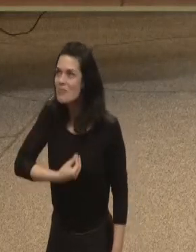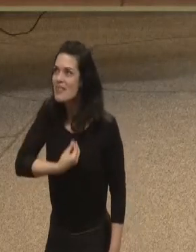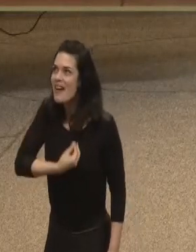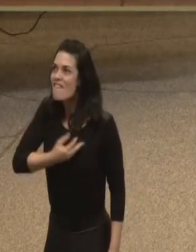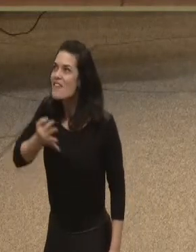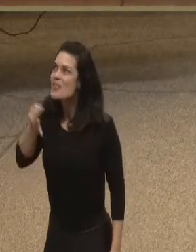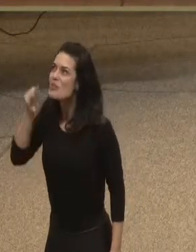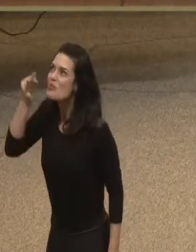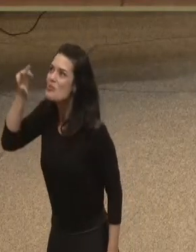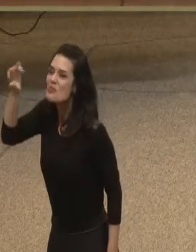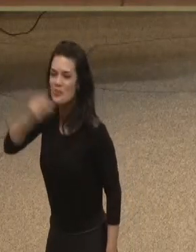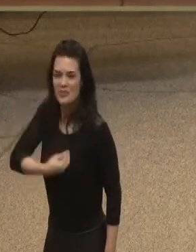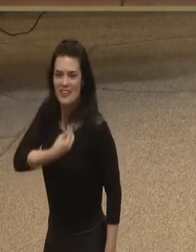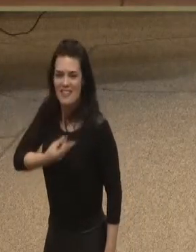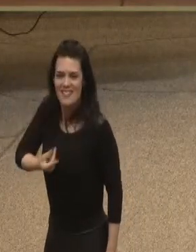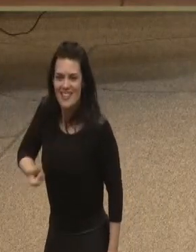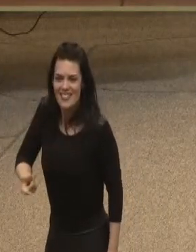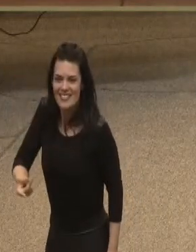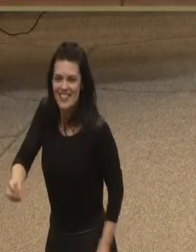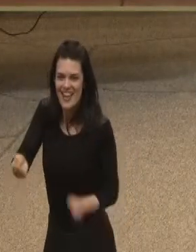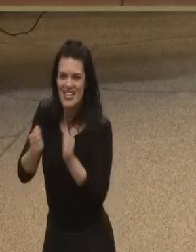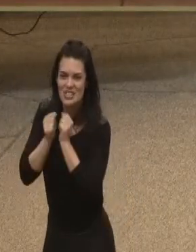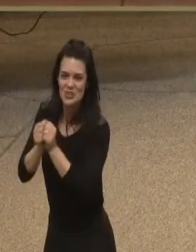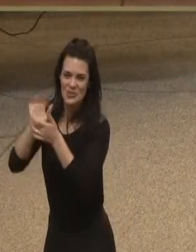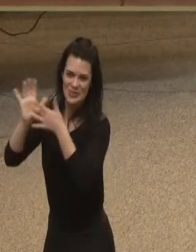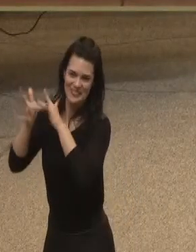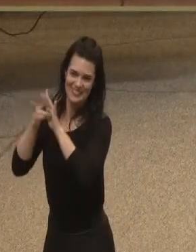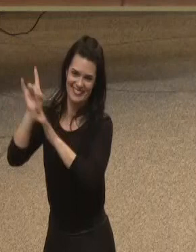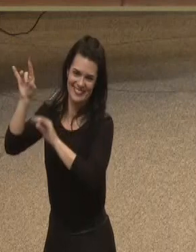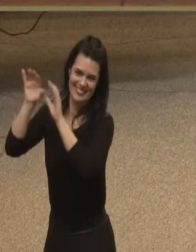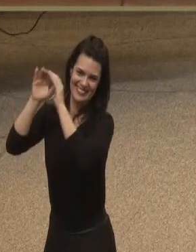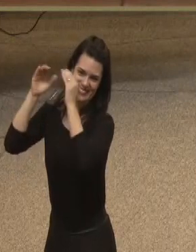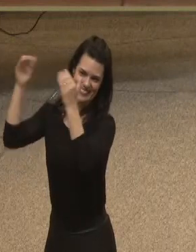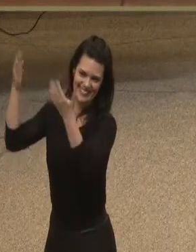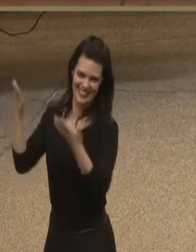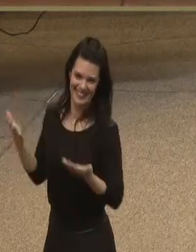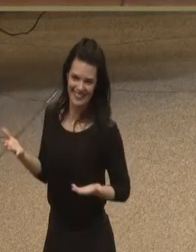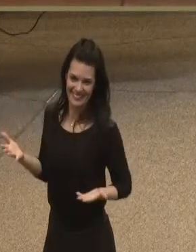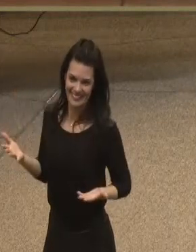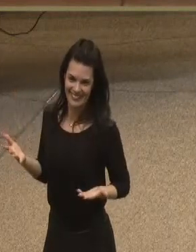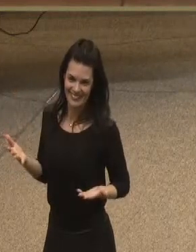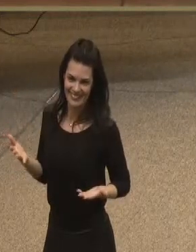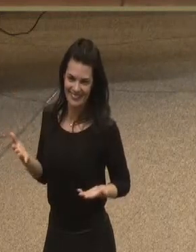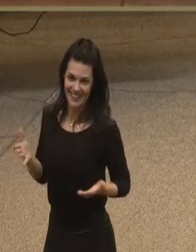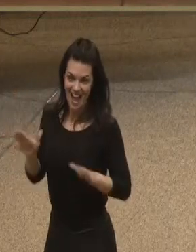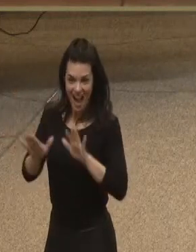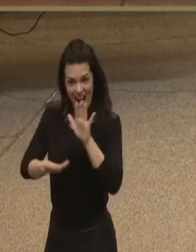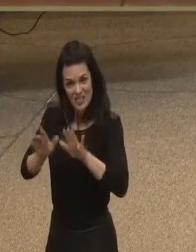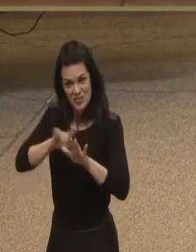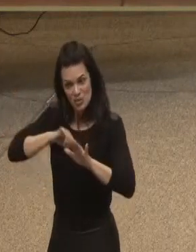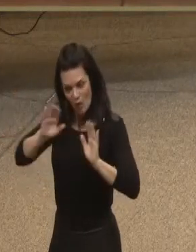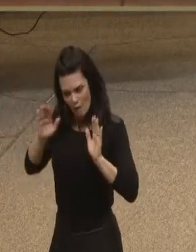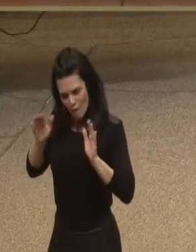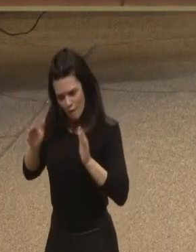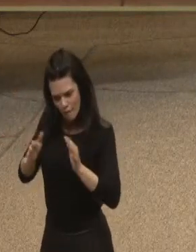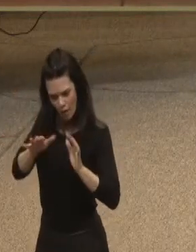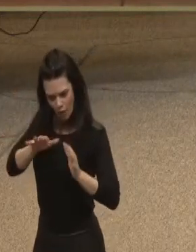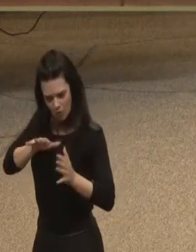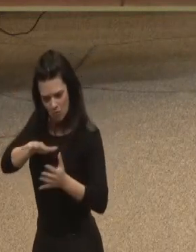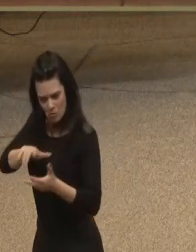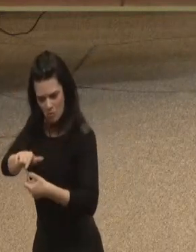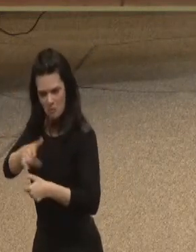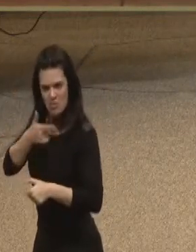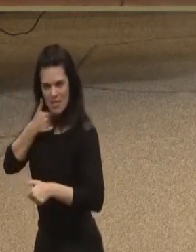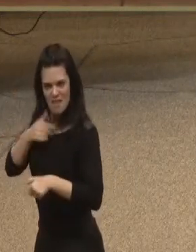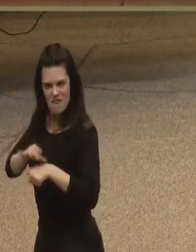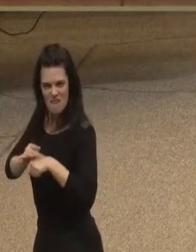na vida eterna, além dessa vida aqui. Muitas vezes restringimos o poder, o